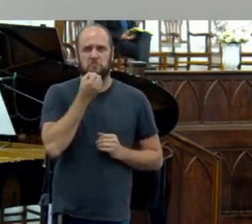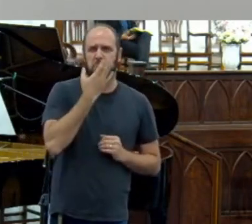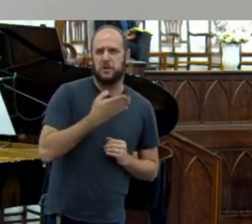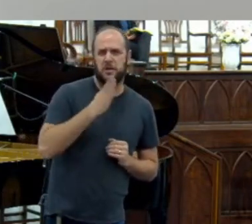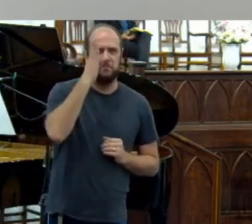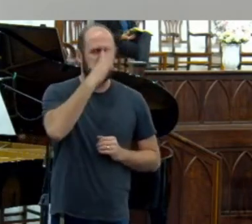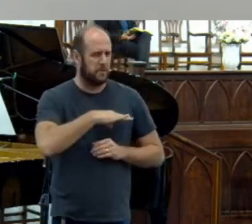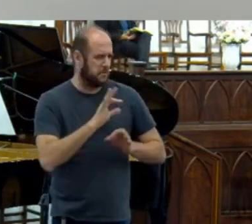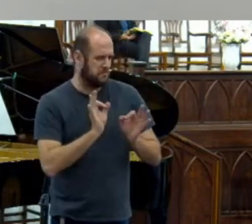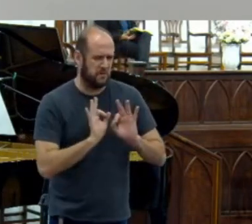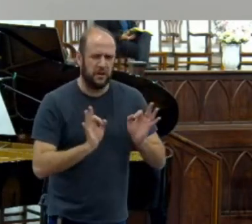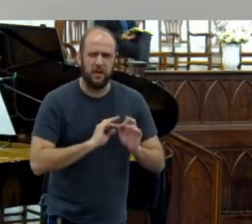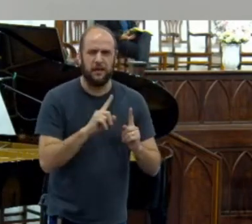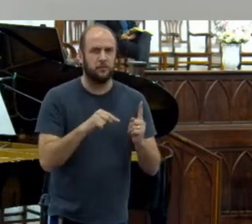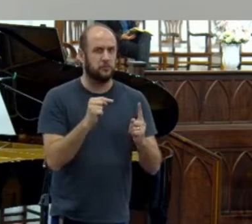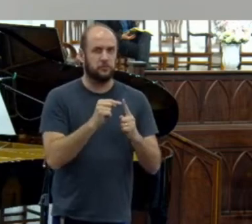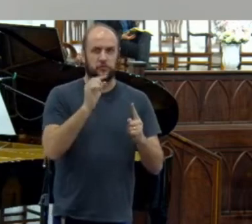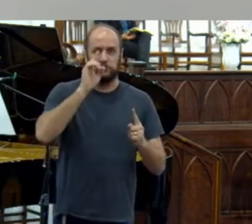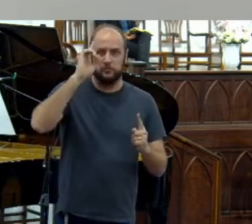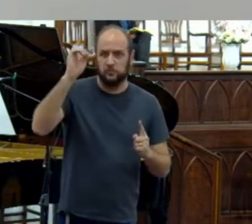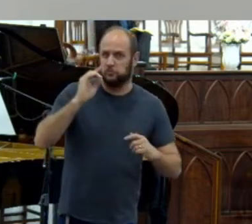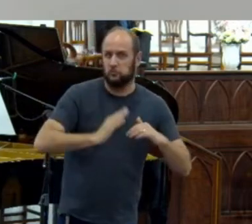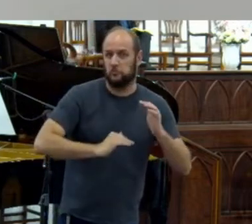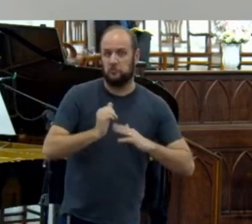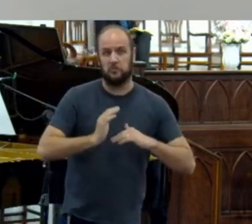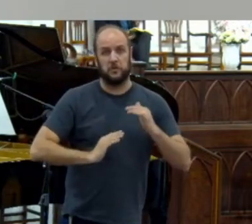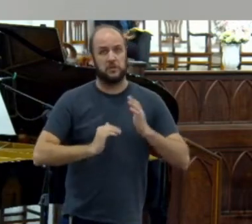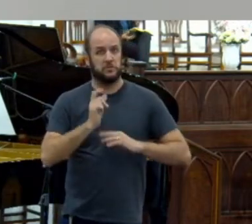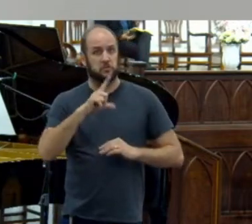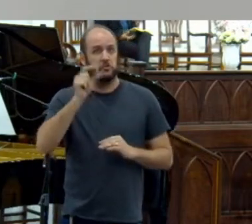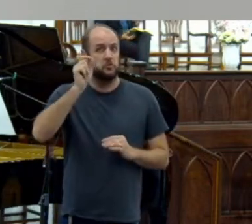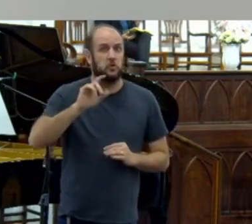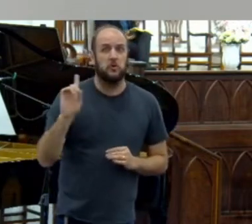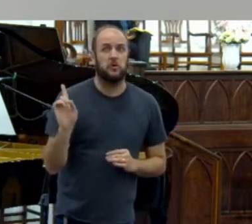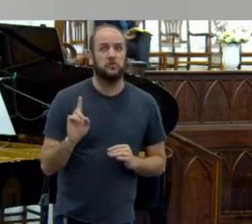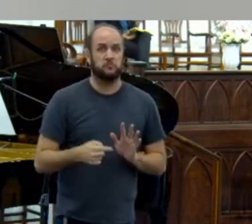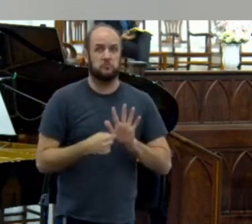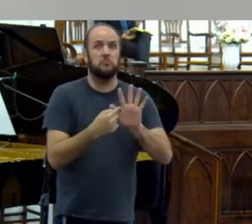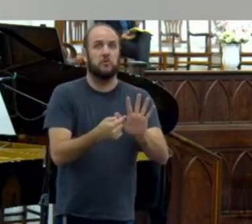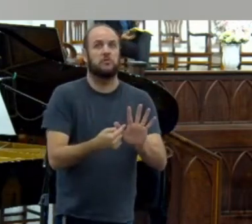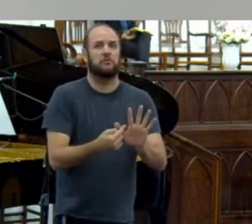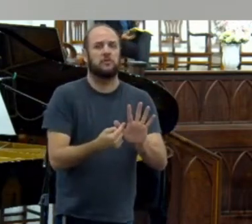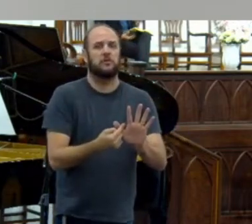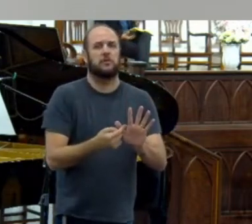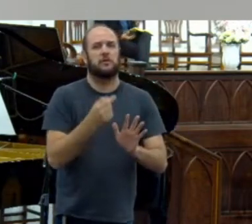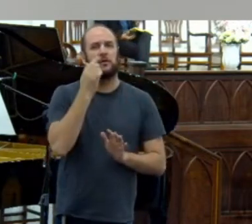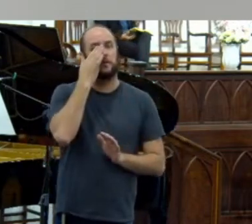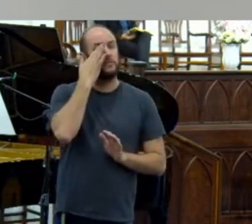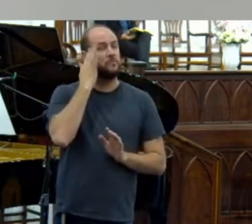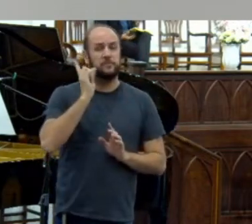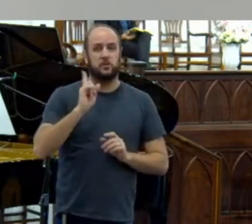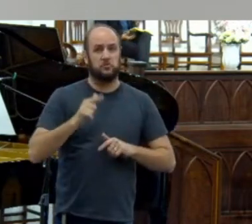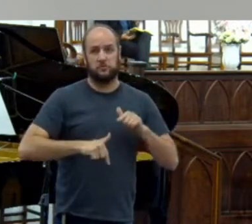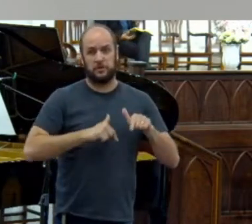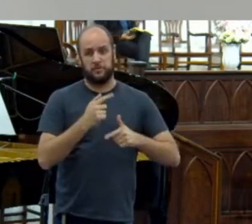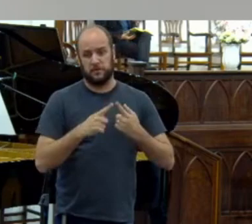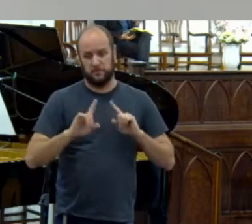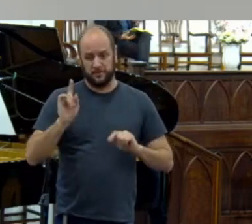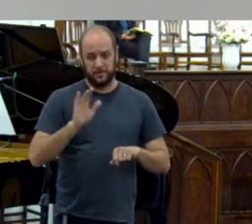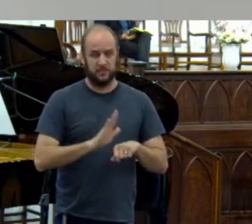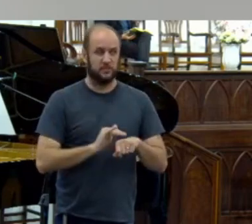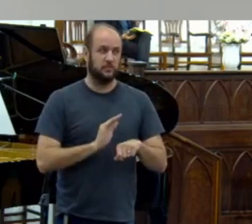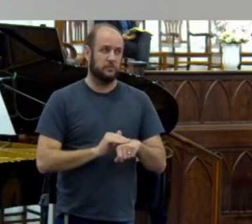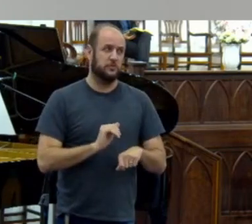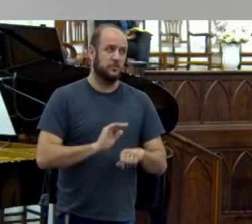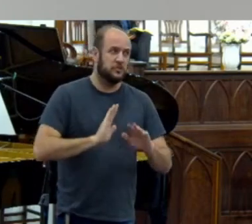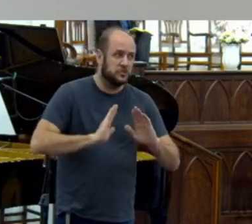mal, para que o propósito de Deus quanto à eleição prevalecesse, não por obras, mas por aquele que chama,